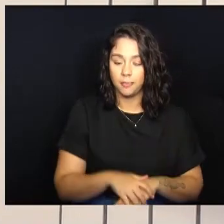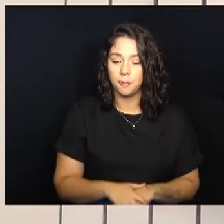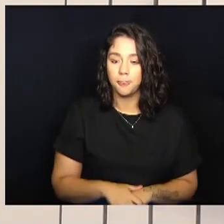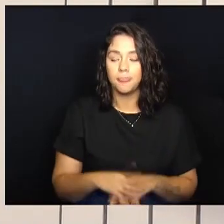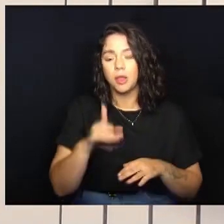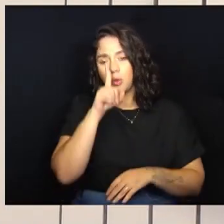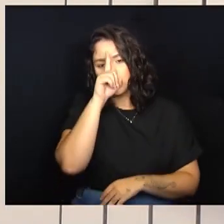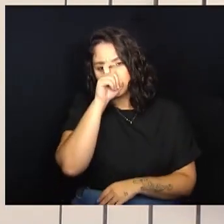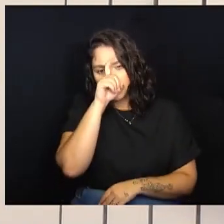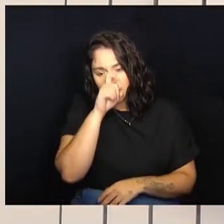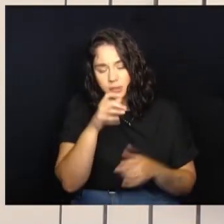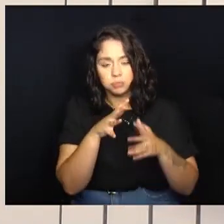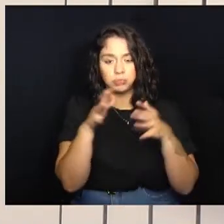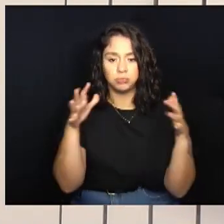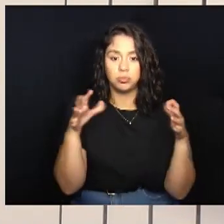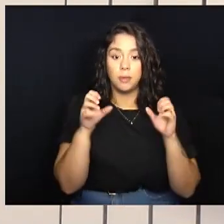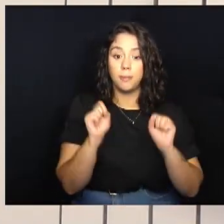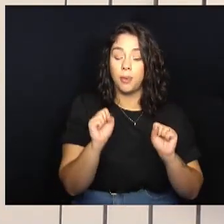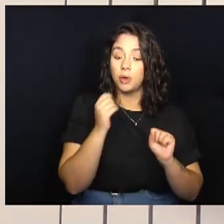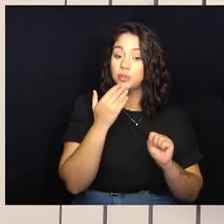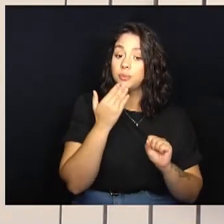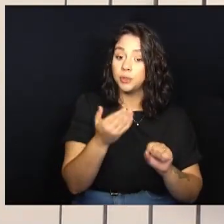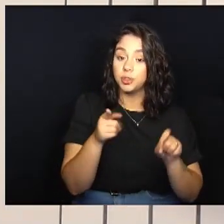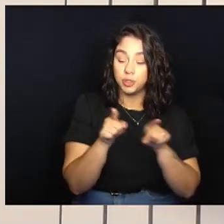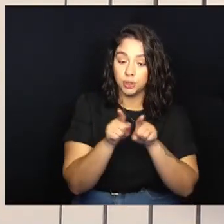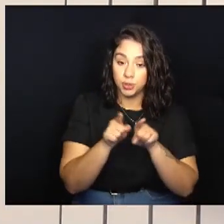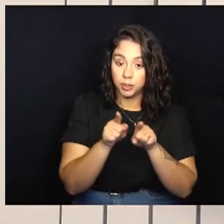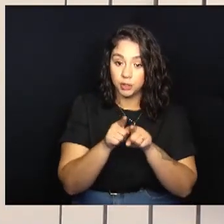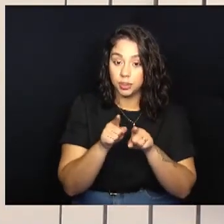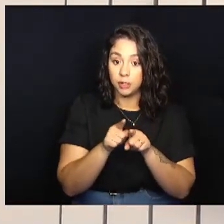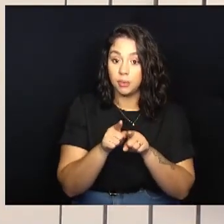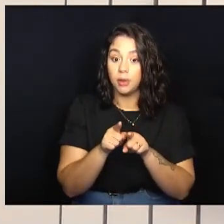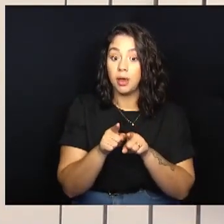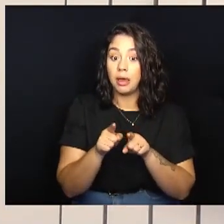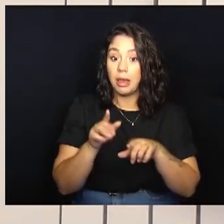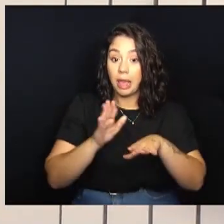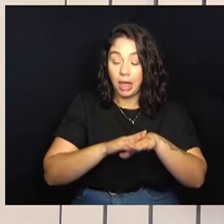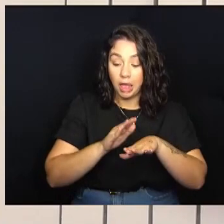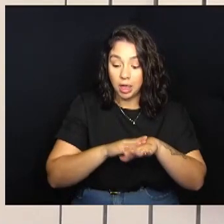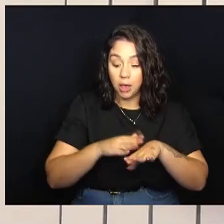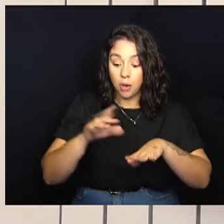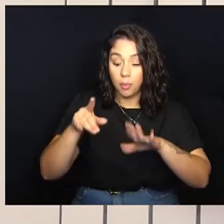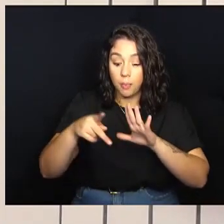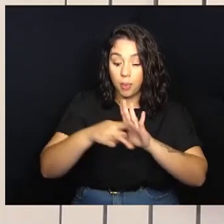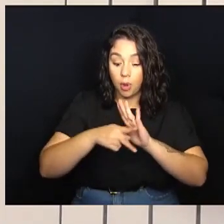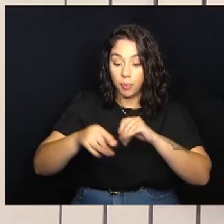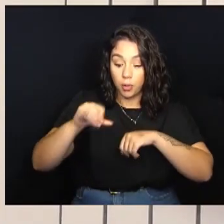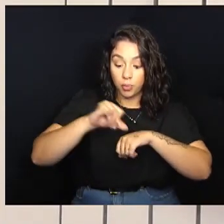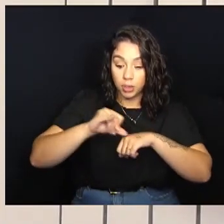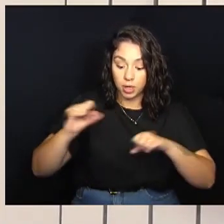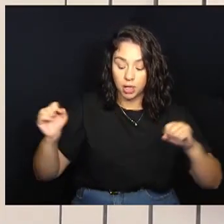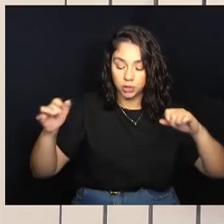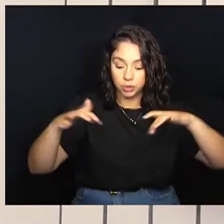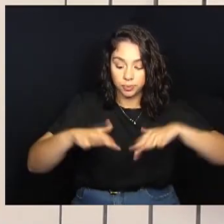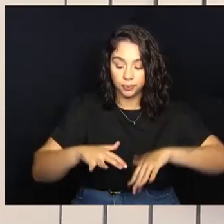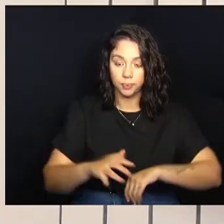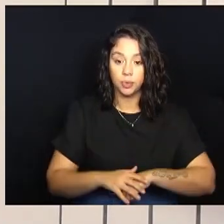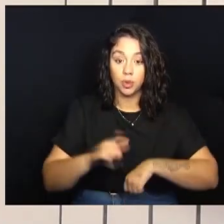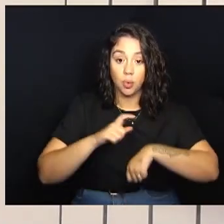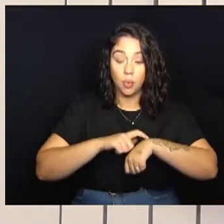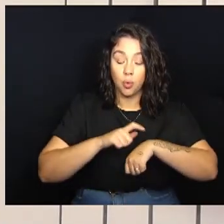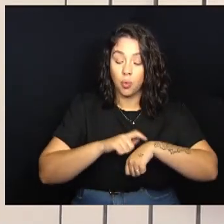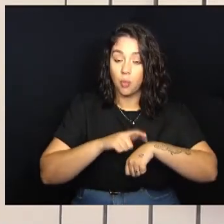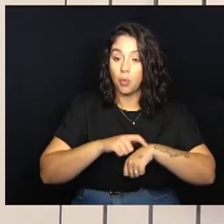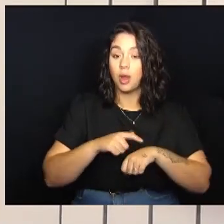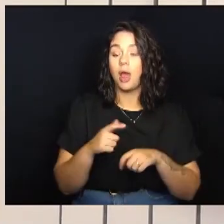também podem solicitar para a Visa Regional para fazer uma ação na própria unidade. Os horários das salas de vacina dos